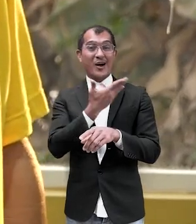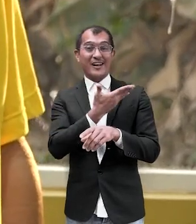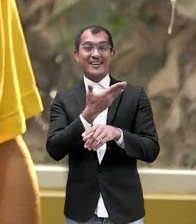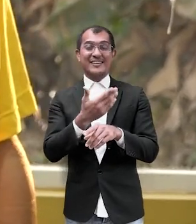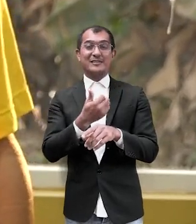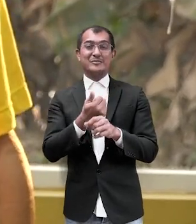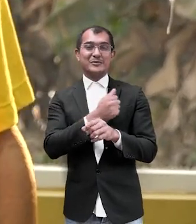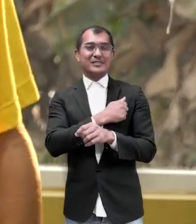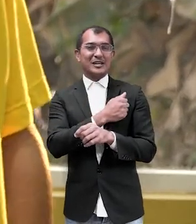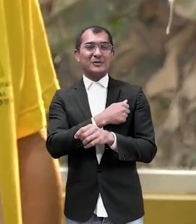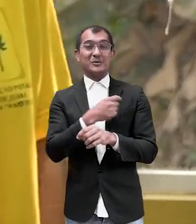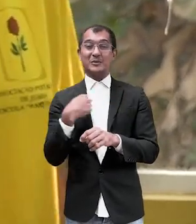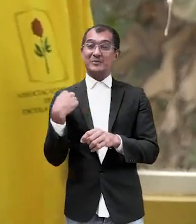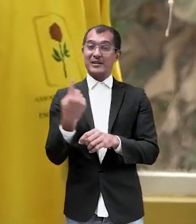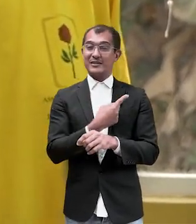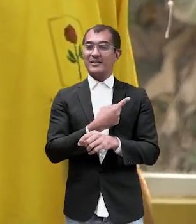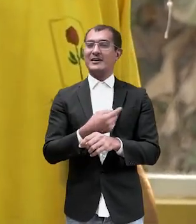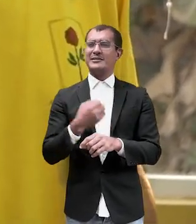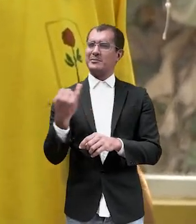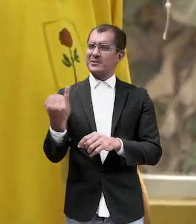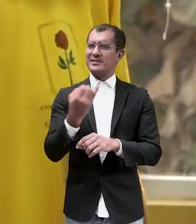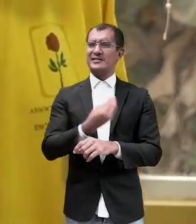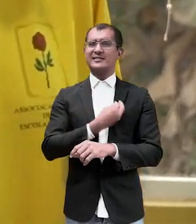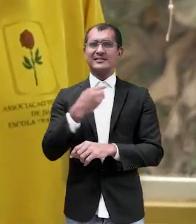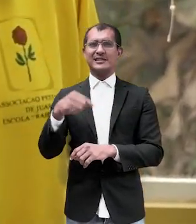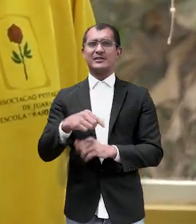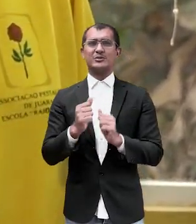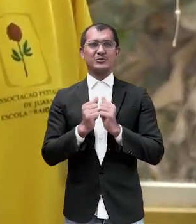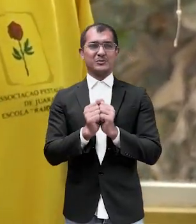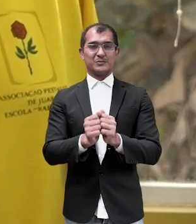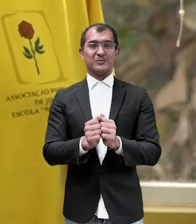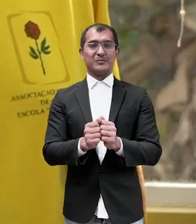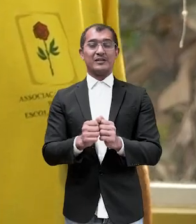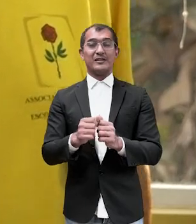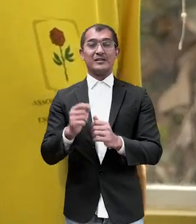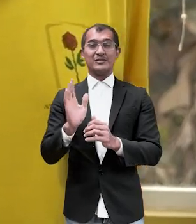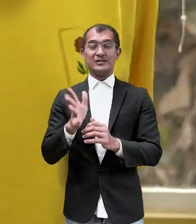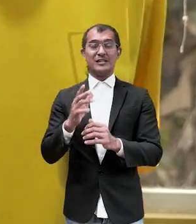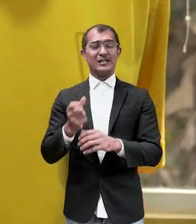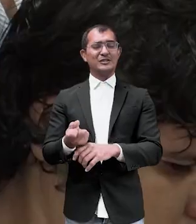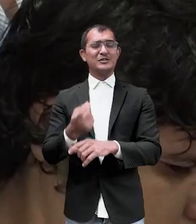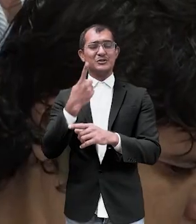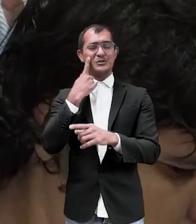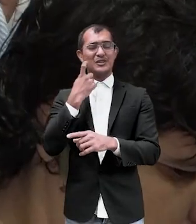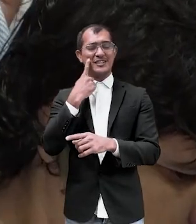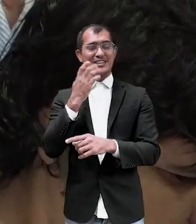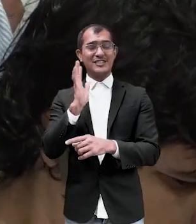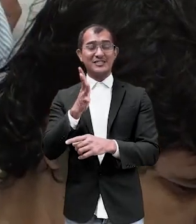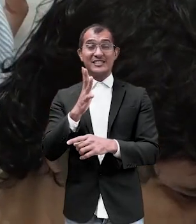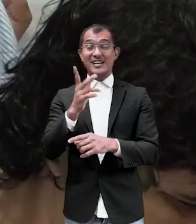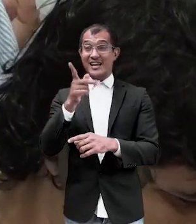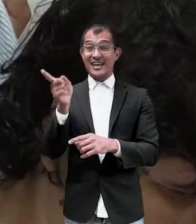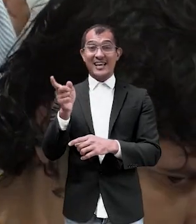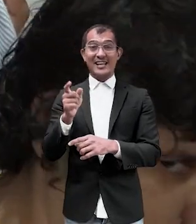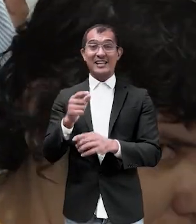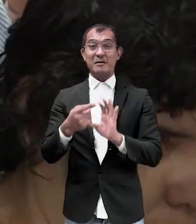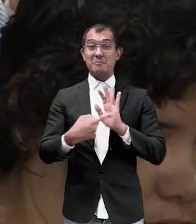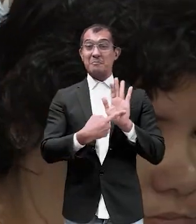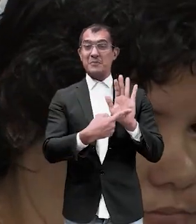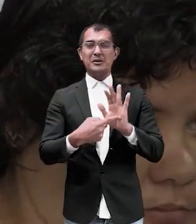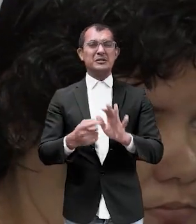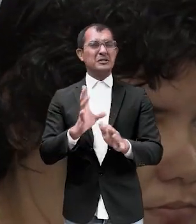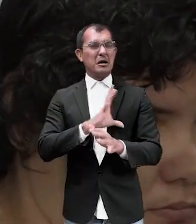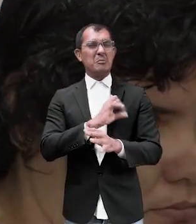nossos alunos e a importância dela est aqui com a gente então eu já me emocionei já chorei uma pessoa que transborda amor